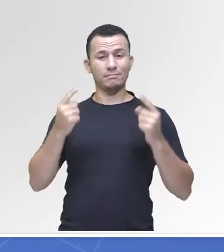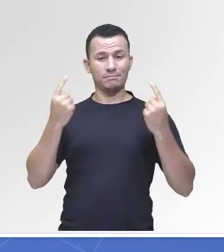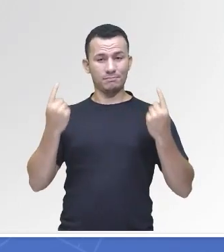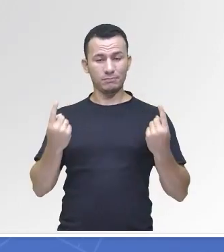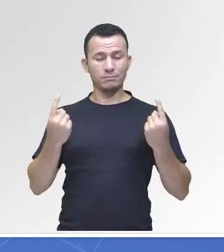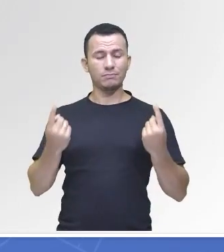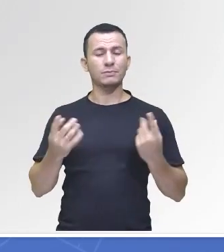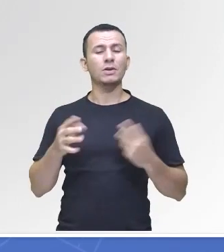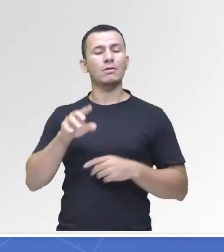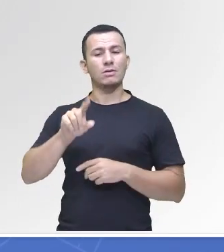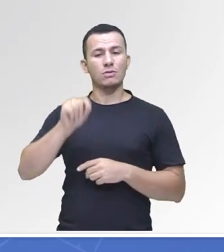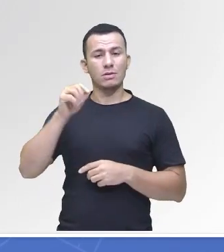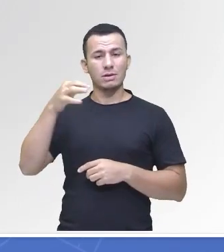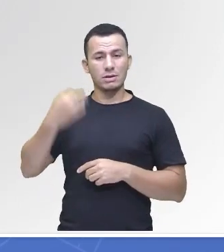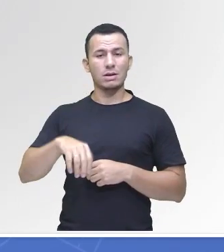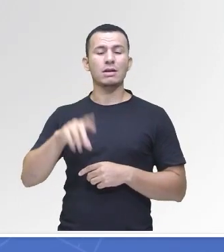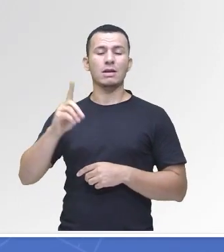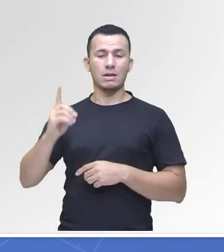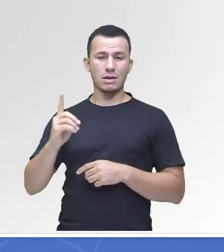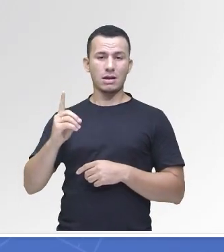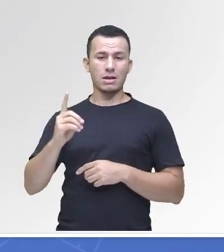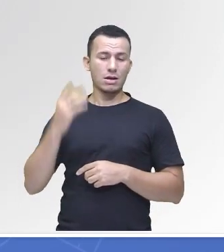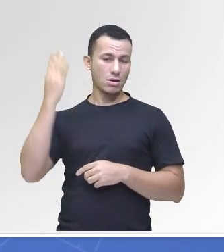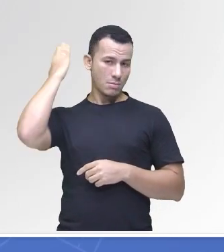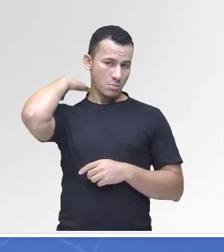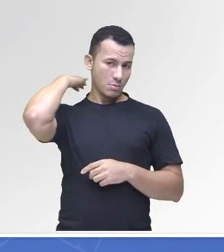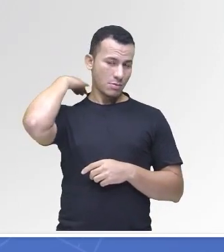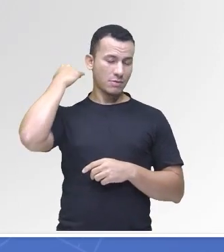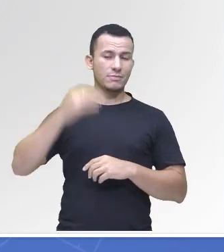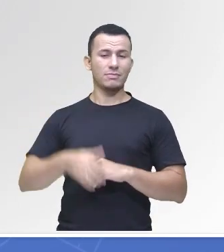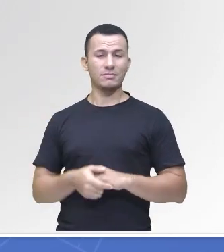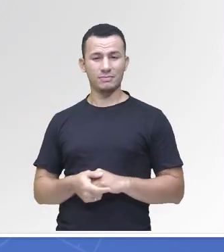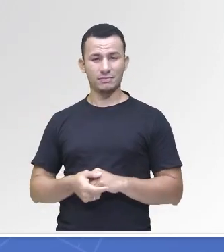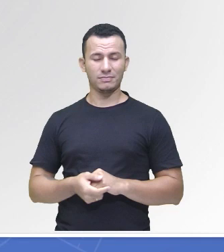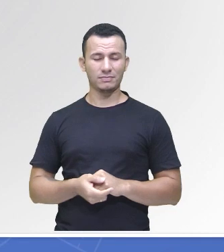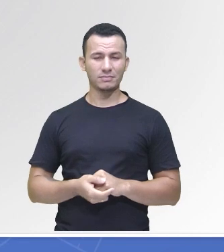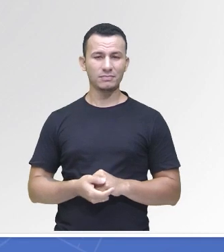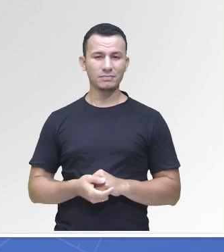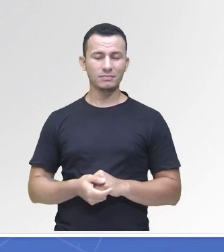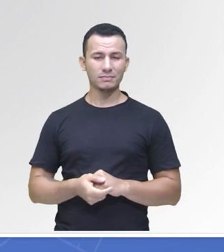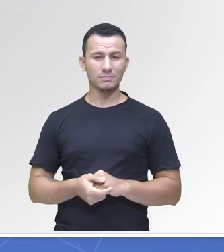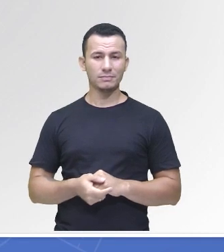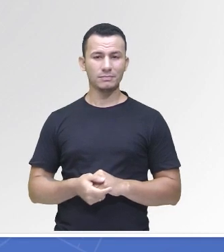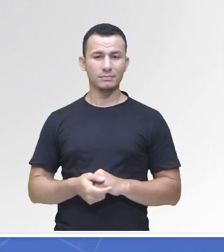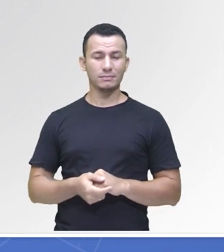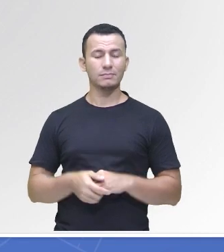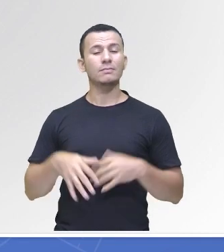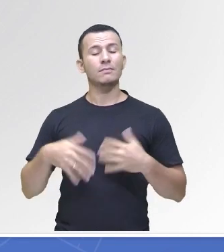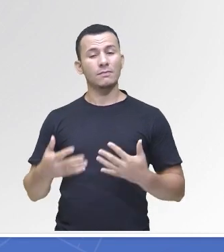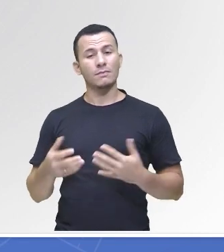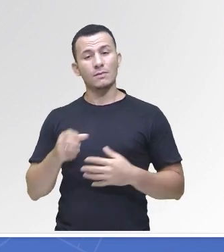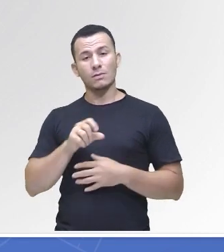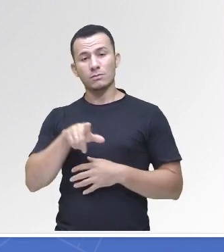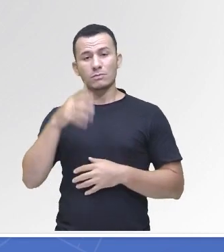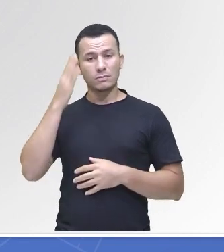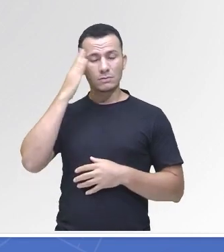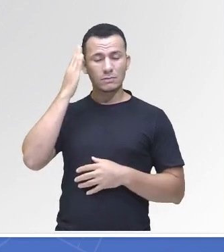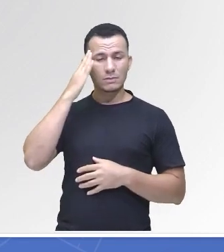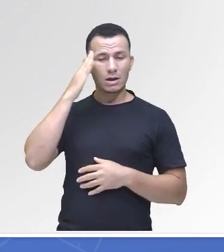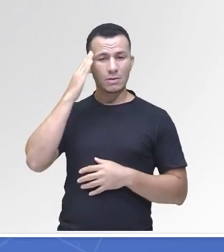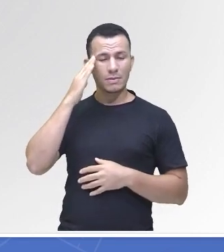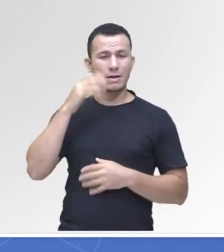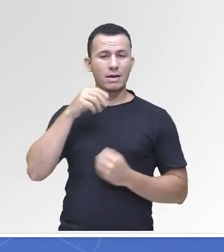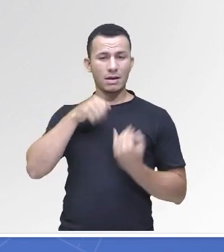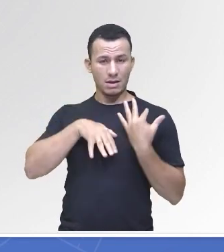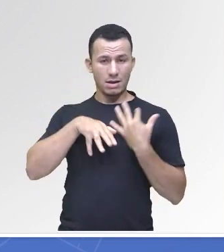a gente marca aqui a alternativa D, que é pulmonar e pulmonar, tá bom? Então, olha só, se considerarmos o fato de que apenas